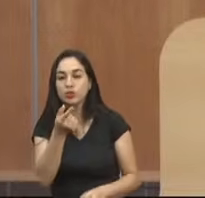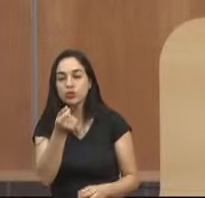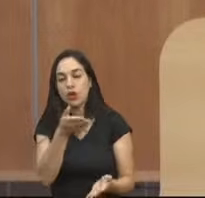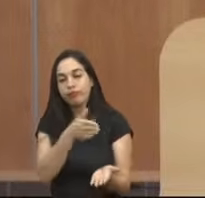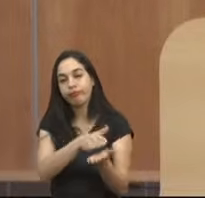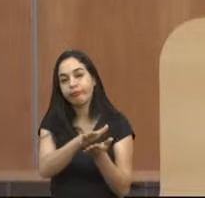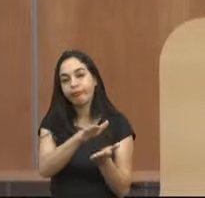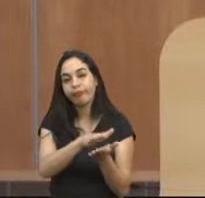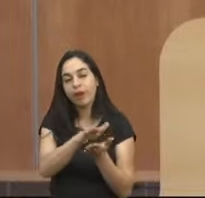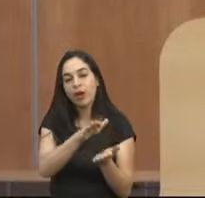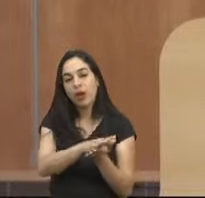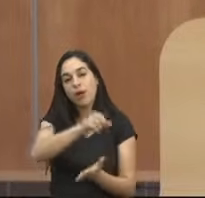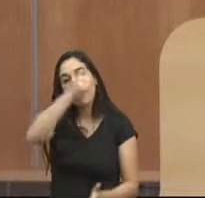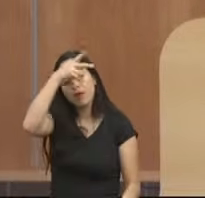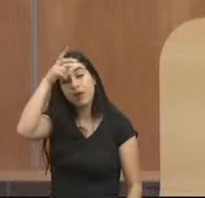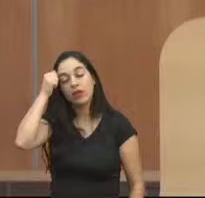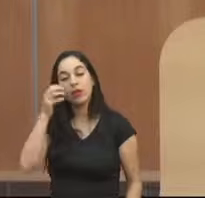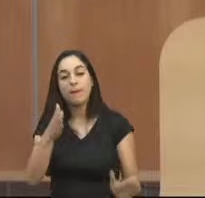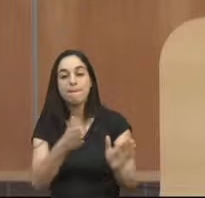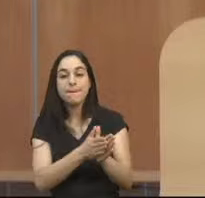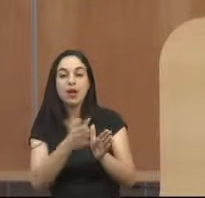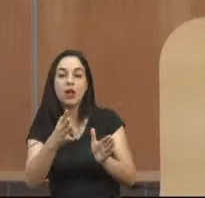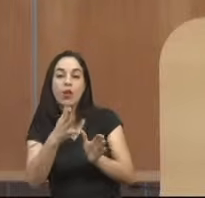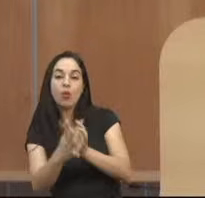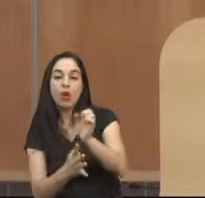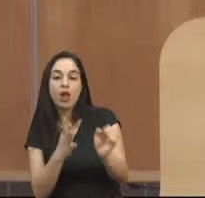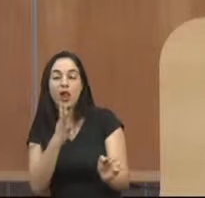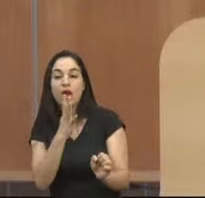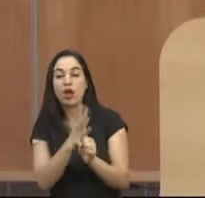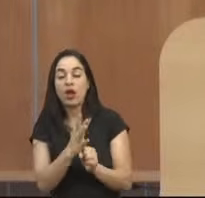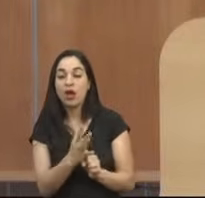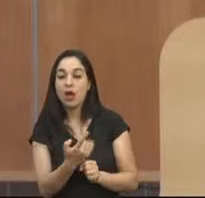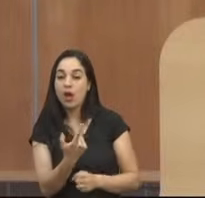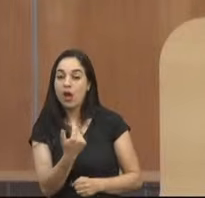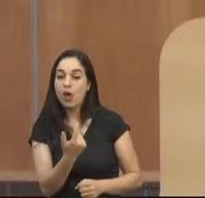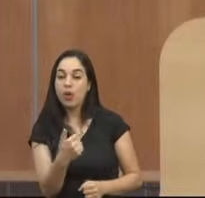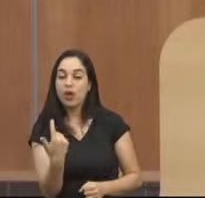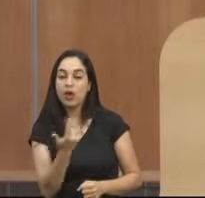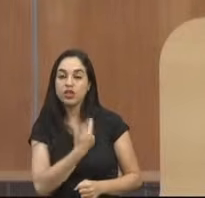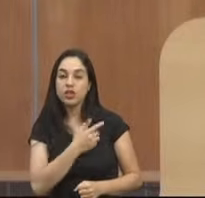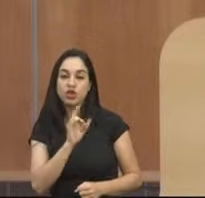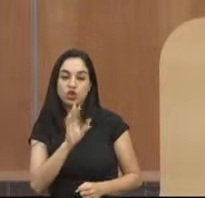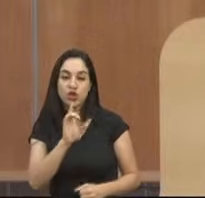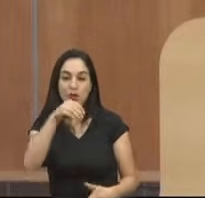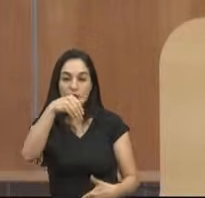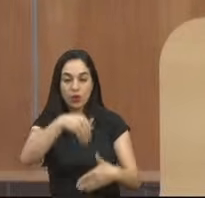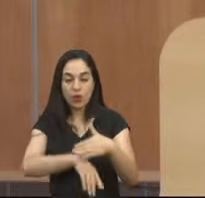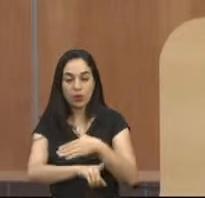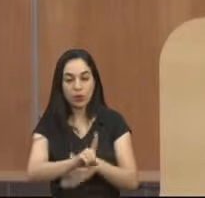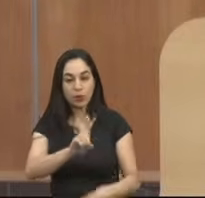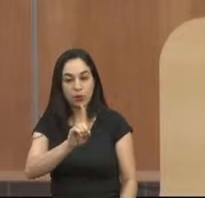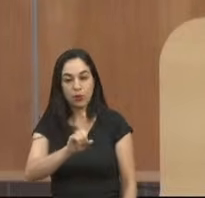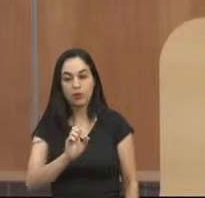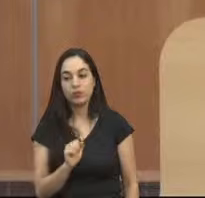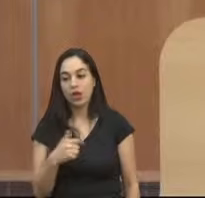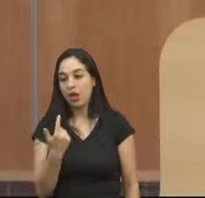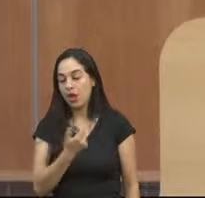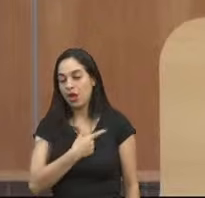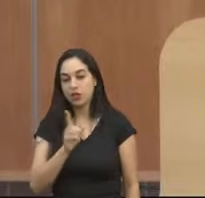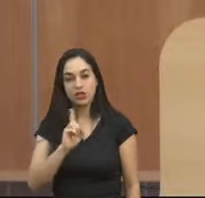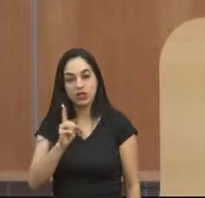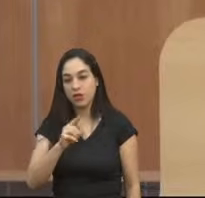despesas da Prefeitura nos próximos 4 anos. Essa é a única peça orçamentária que a gente vota uma única vez, vereadores. A gente não vai